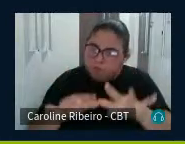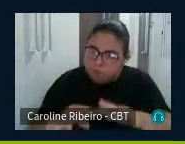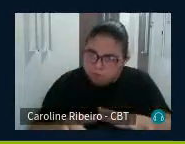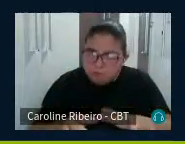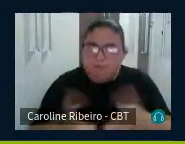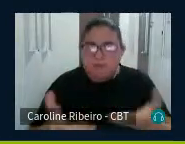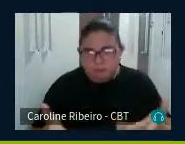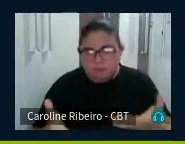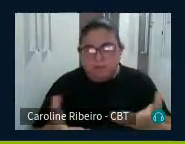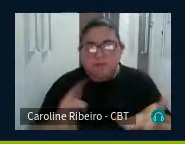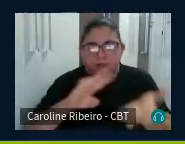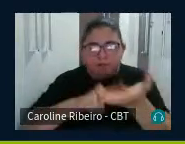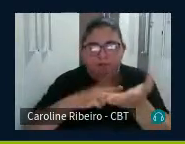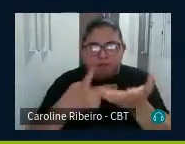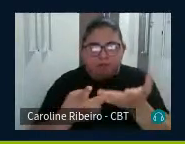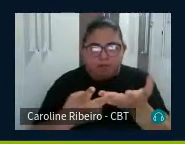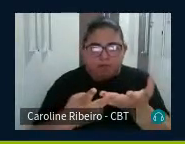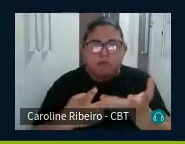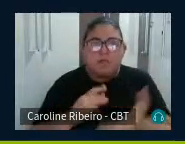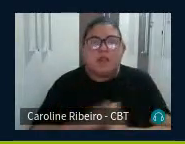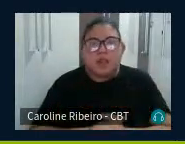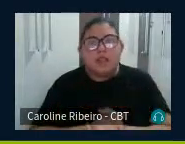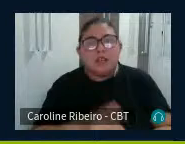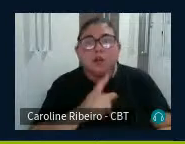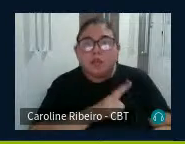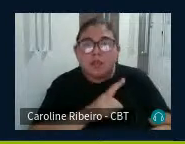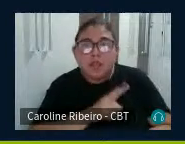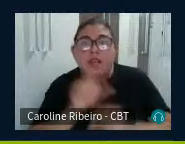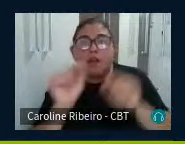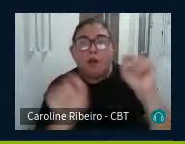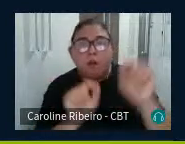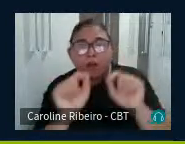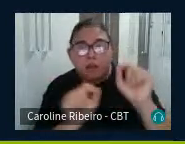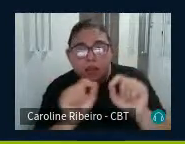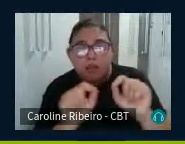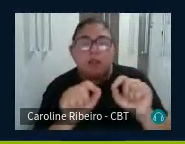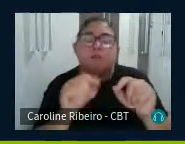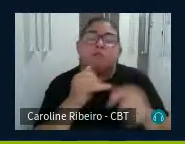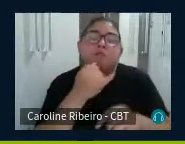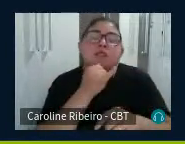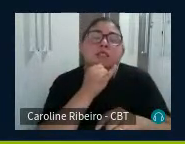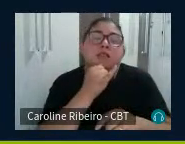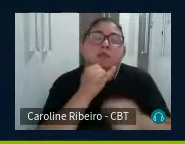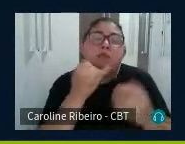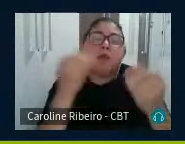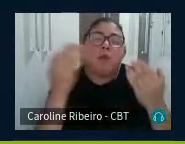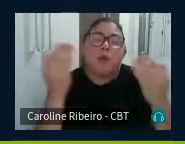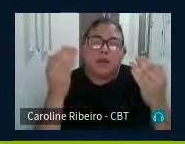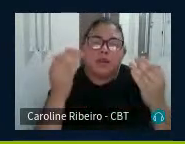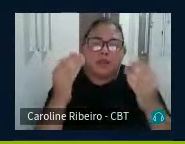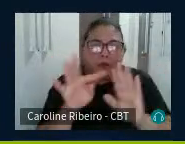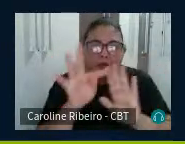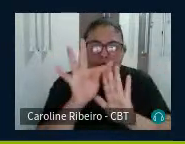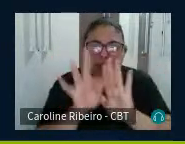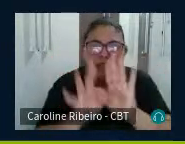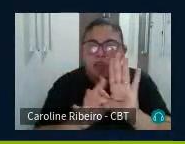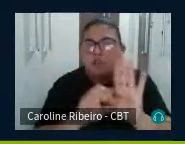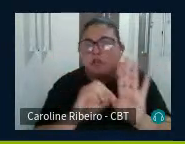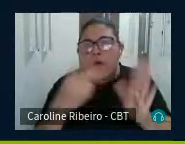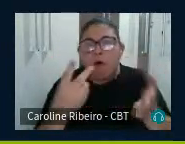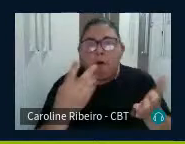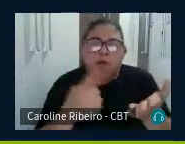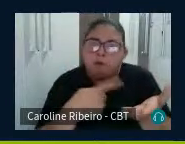Essa é uma atividade recursiva, né, que assim, digamos, você tem um texto, né, um livro, uma